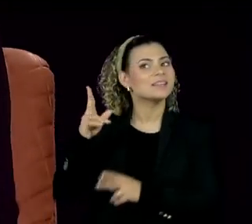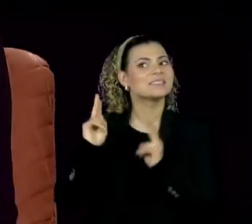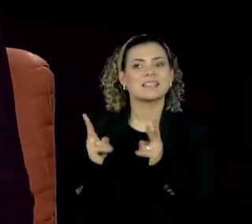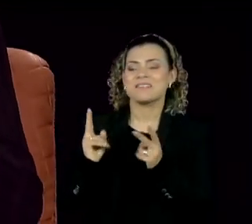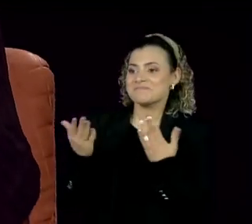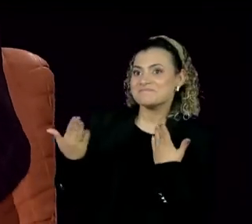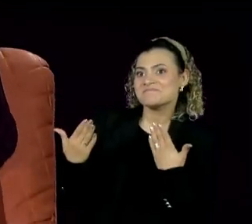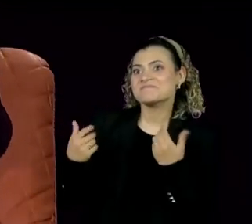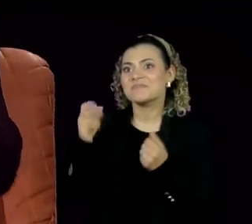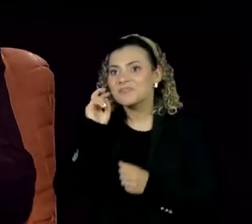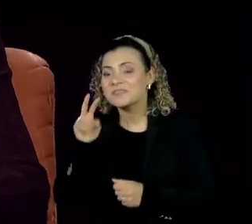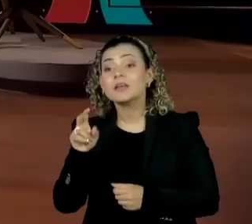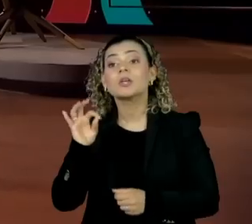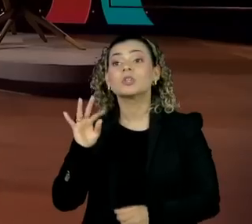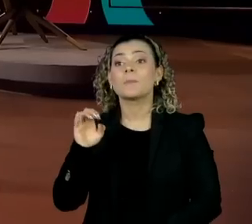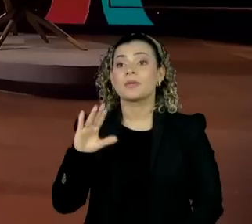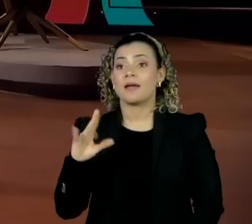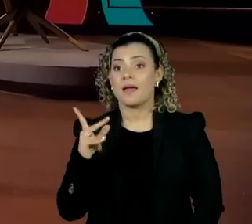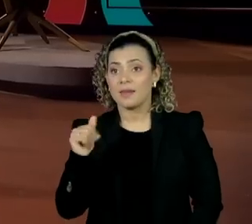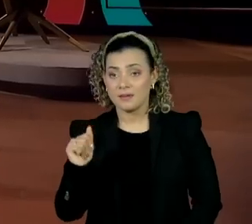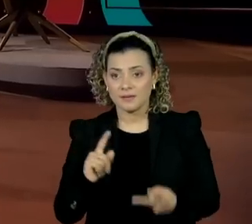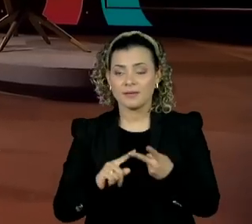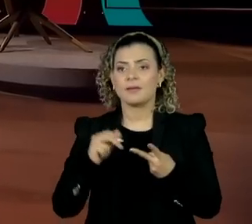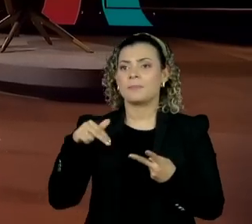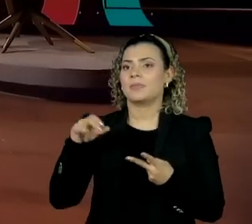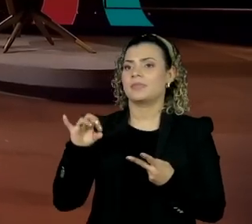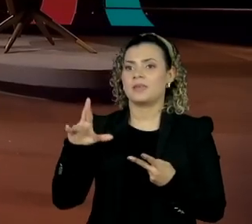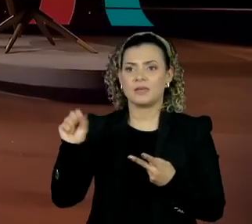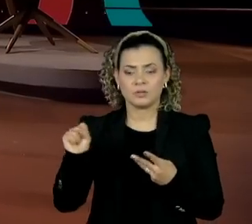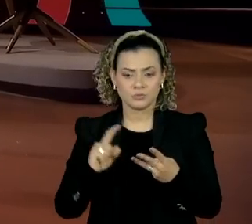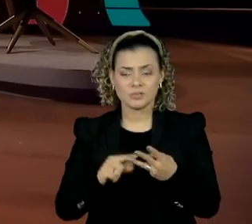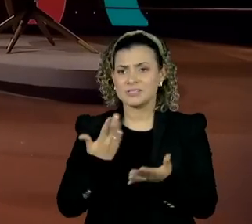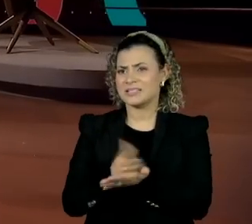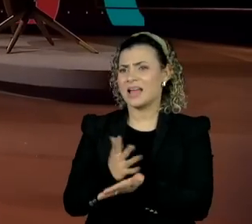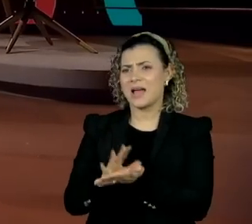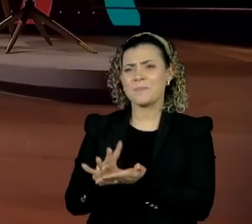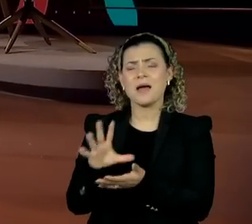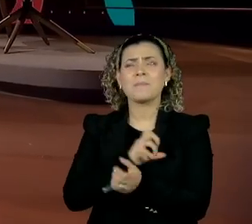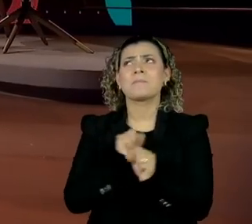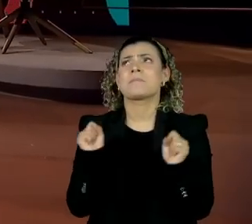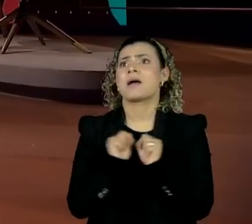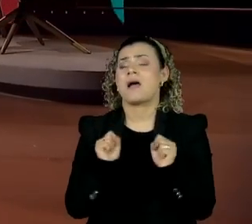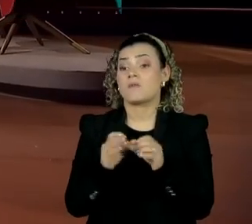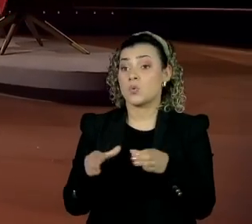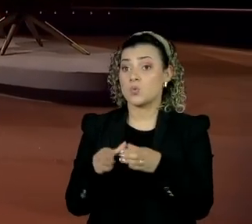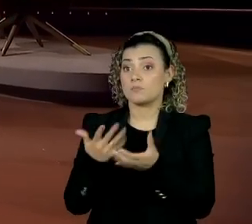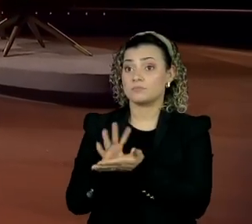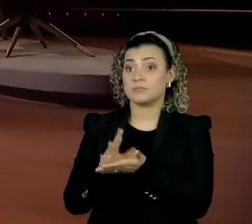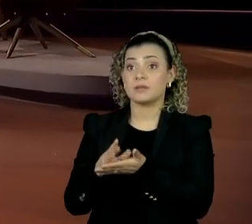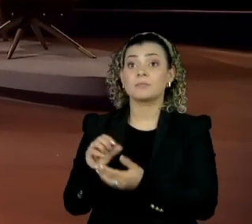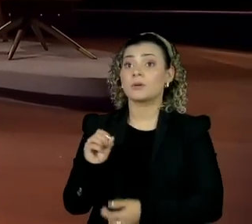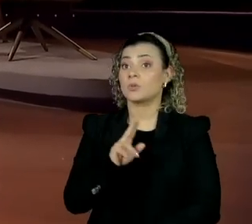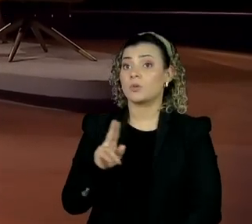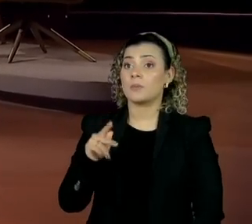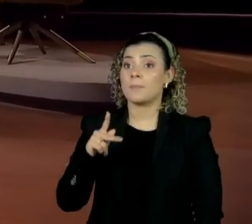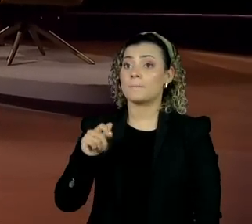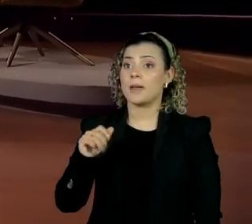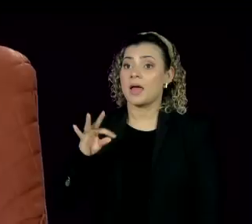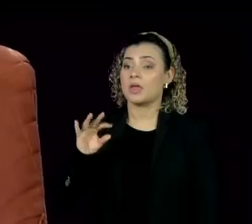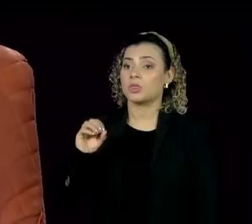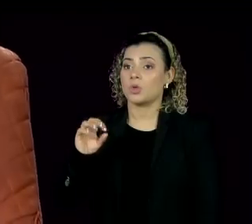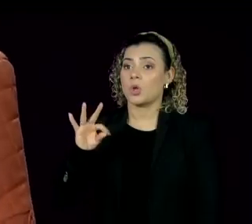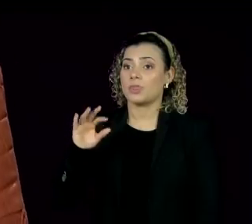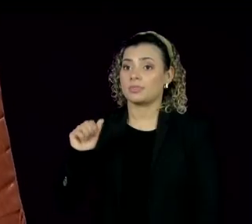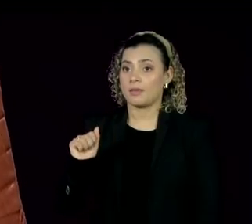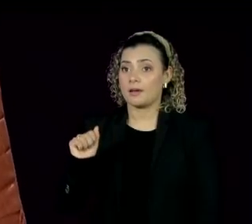Aí vimos a Tropicália, os mineiros, o samba, eles amavam o samba. Tinha um grupo de samba amador chamado Patota. Meu